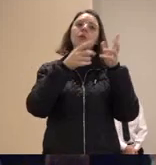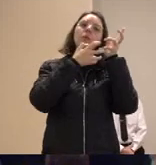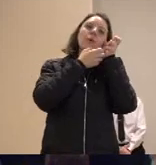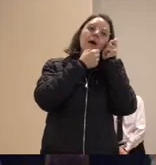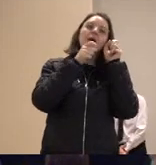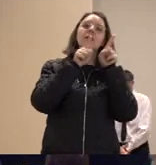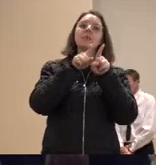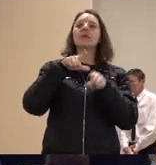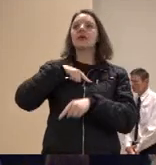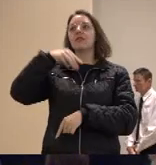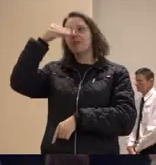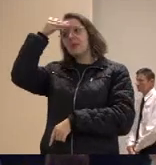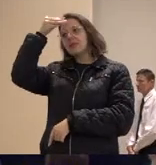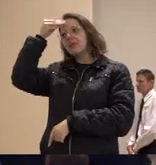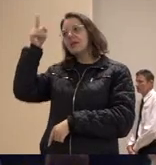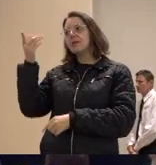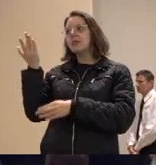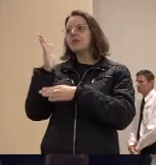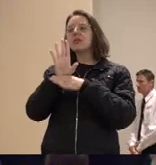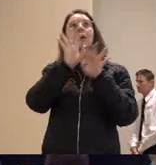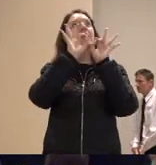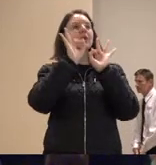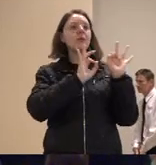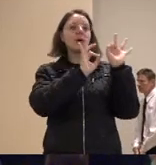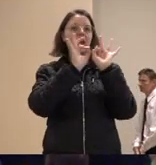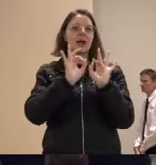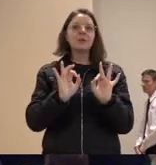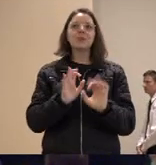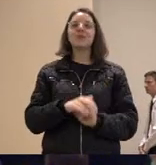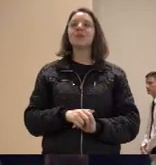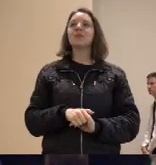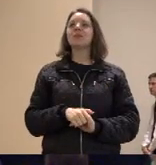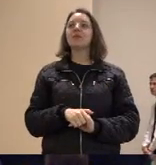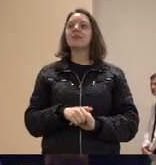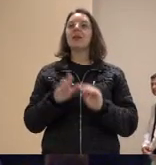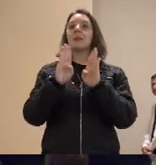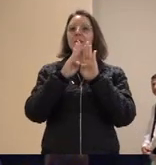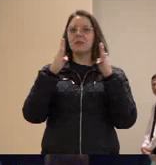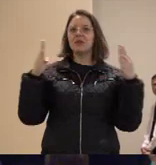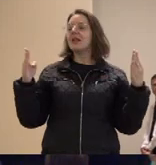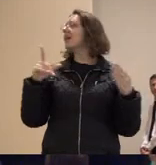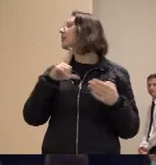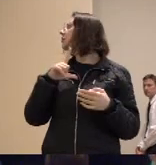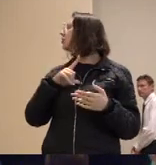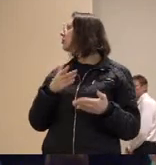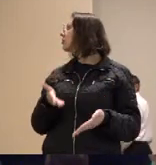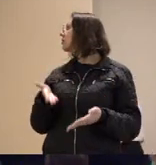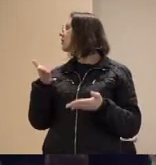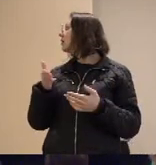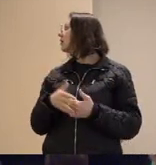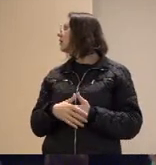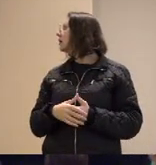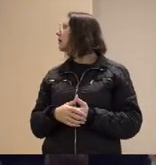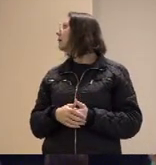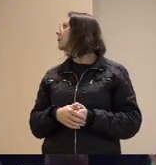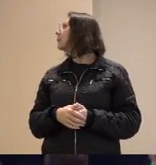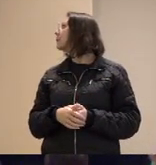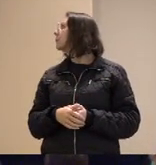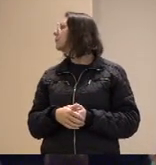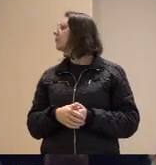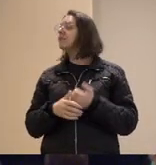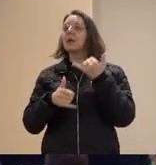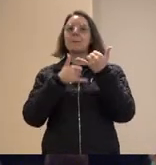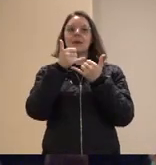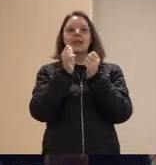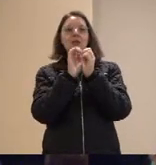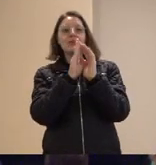ajuda das madrinhas na questão de decoração e tal. A biblioteca, que a gente também montou para eles. A